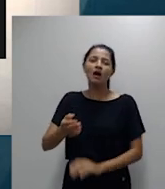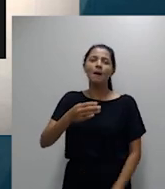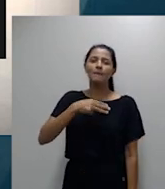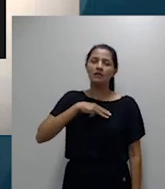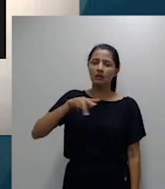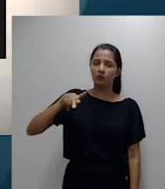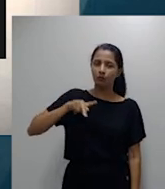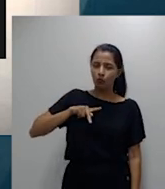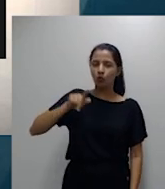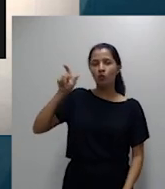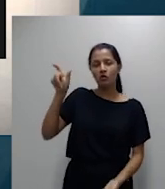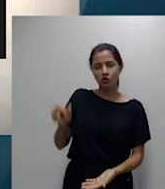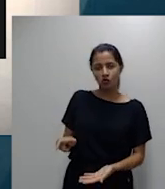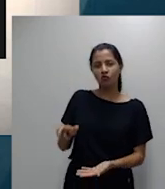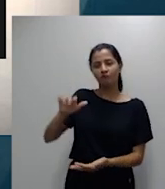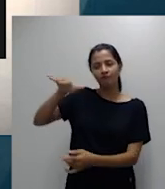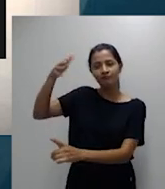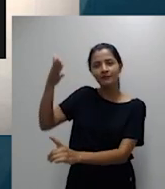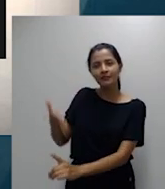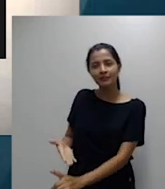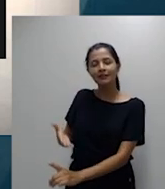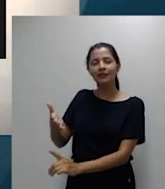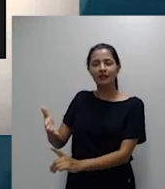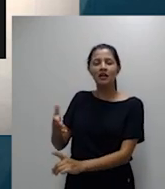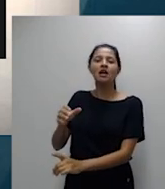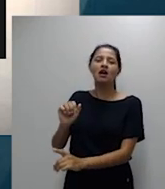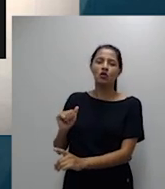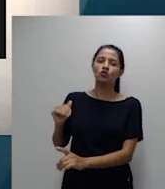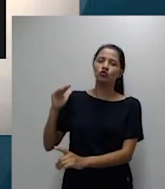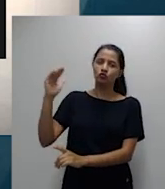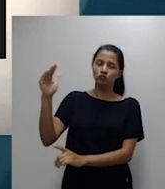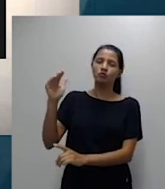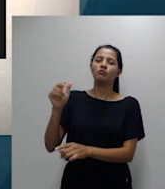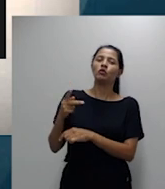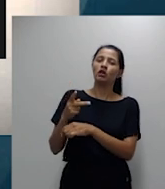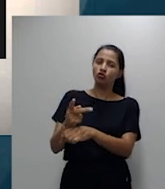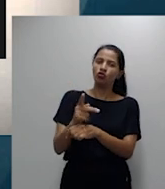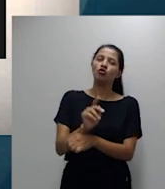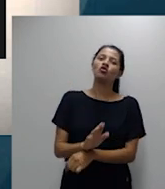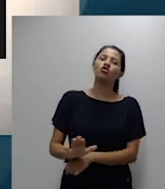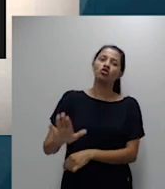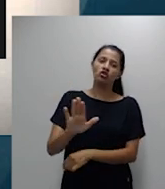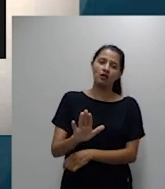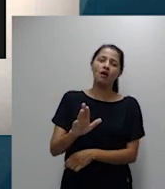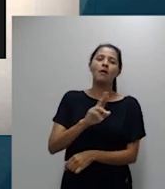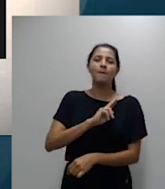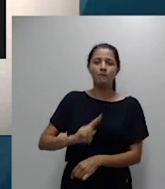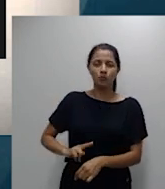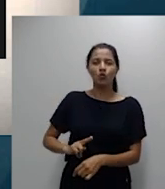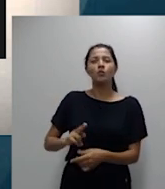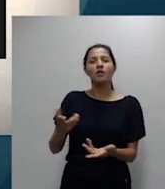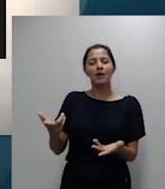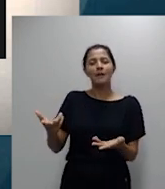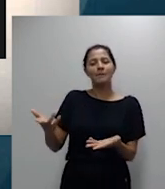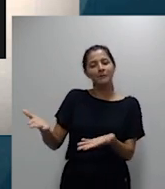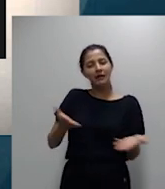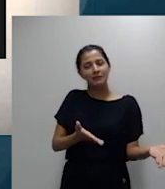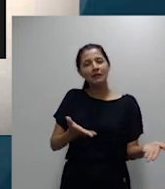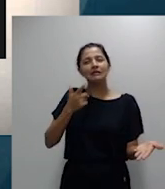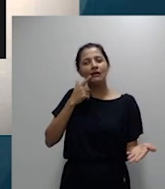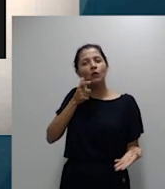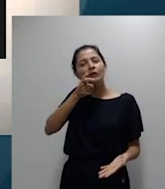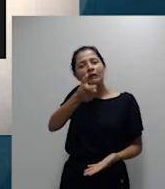pessoa do ilustre subprocurador-geral da República Doutor Aurélio Rios pela participação em sempre pela pelo